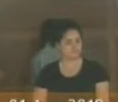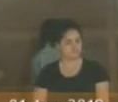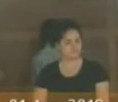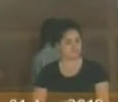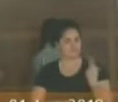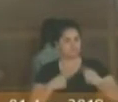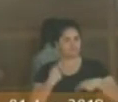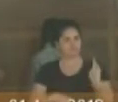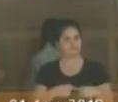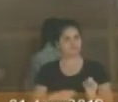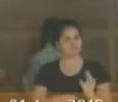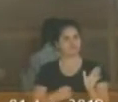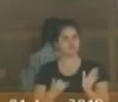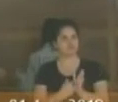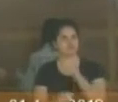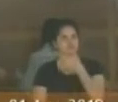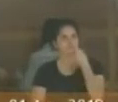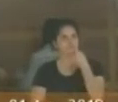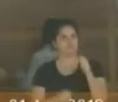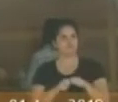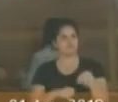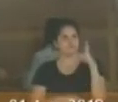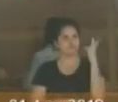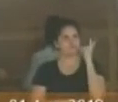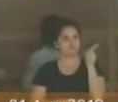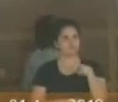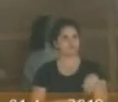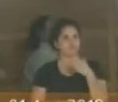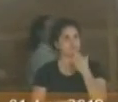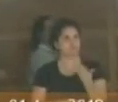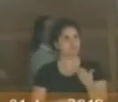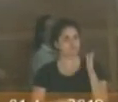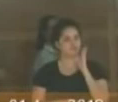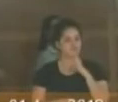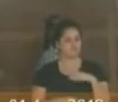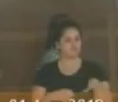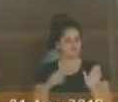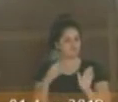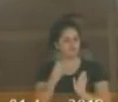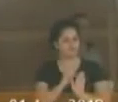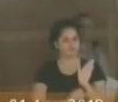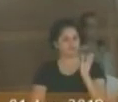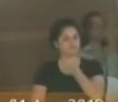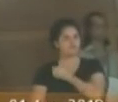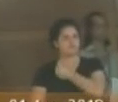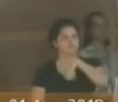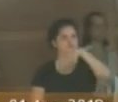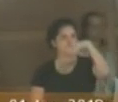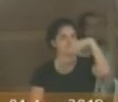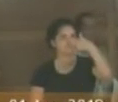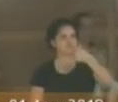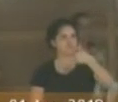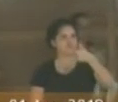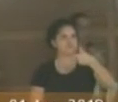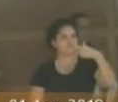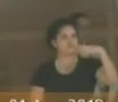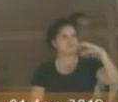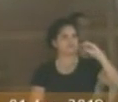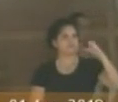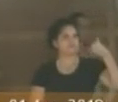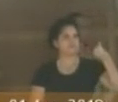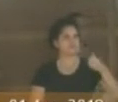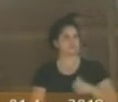Em discussão única, requerimento verbal de autoria do vereador Zé Augusto solicitou regime de urgência para o ofício 206 do Simpismar.